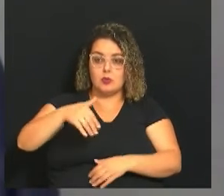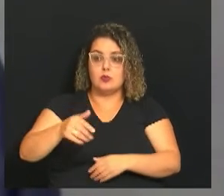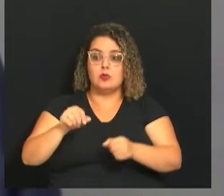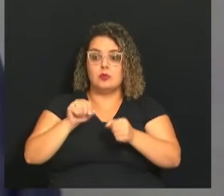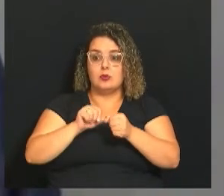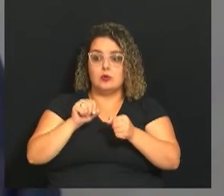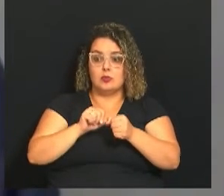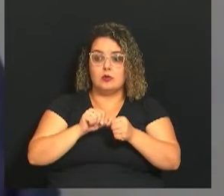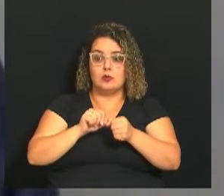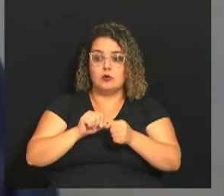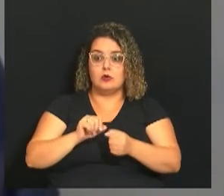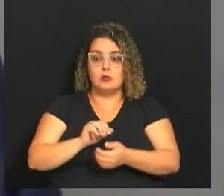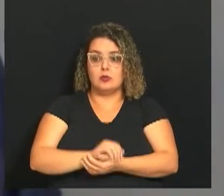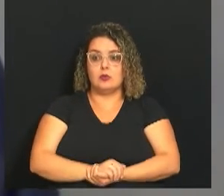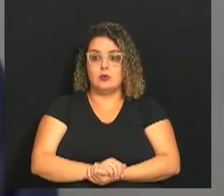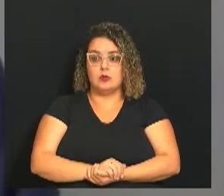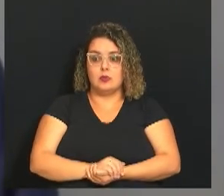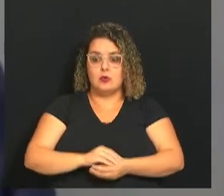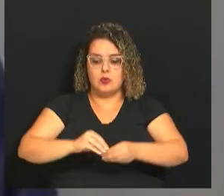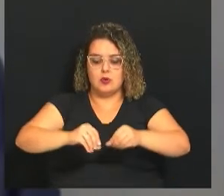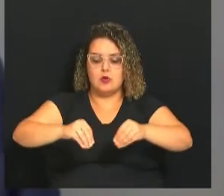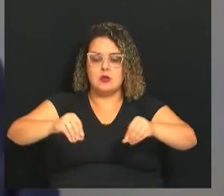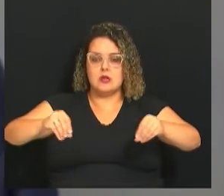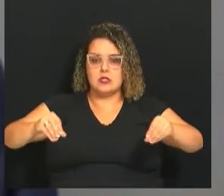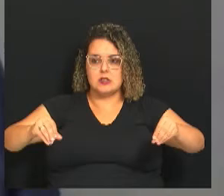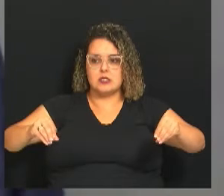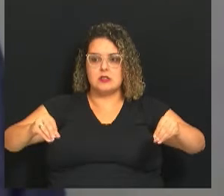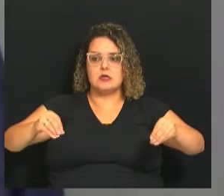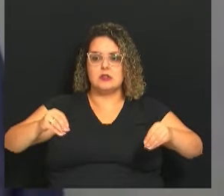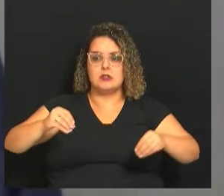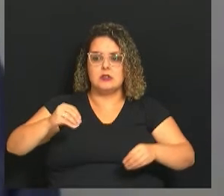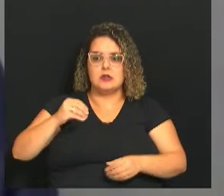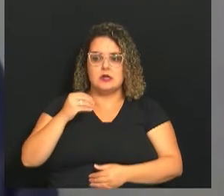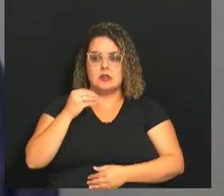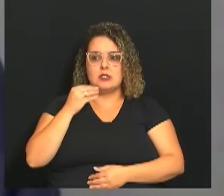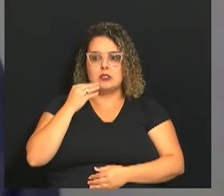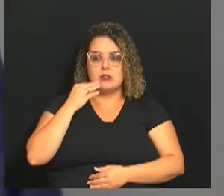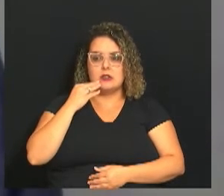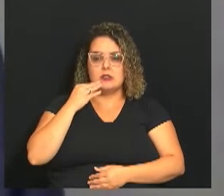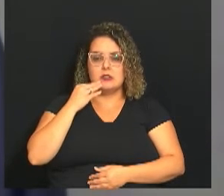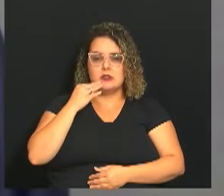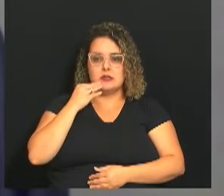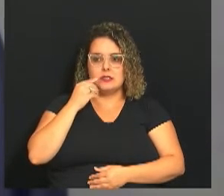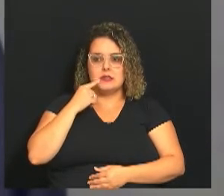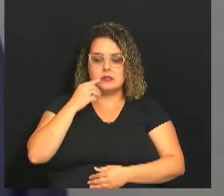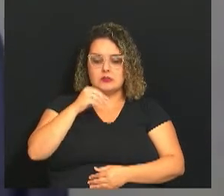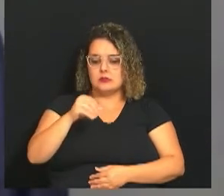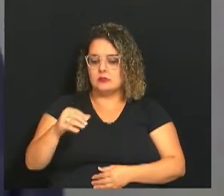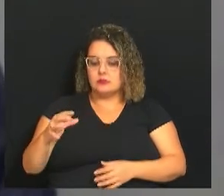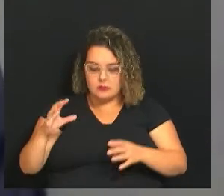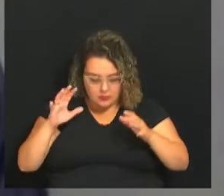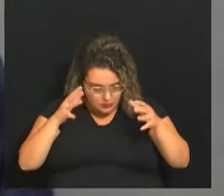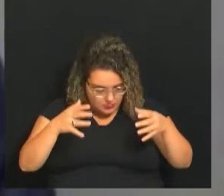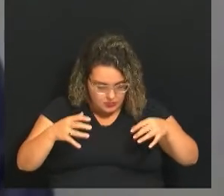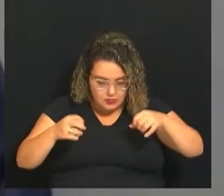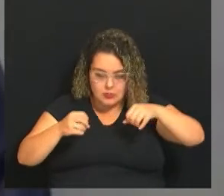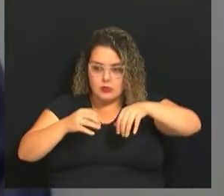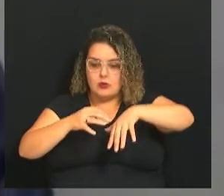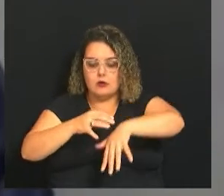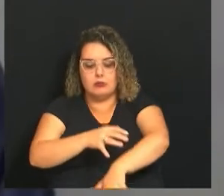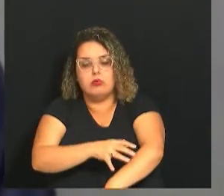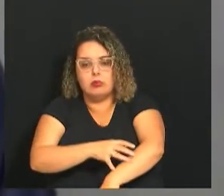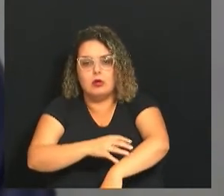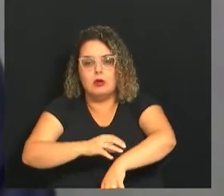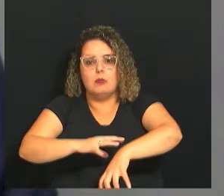tinha que triturar sal para dar para o gado, tem um moedor, ele acabou se desconcentrando, colocou a mão um pouco para baixo, teve a